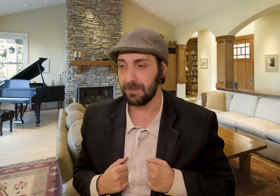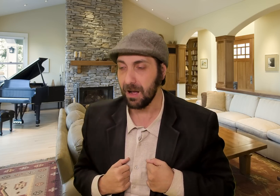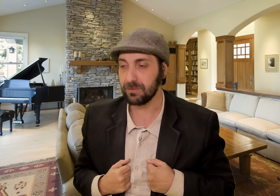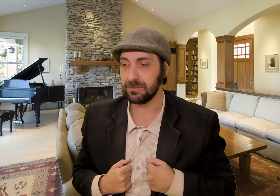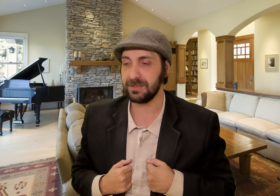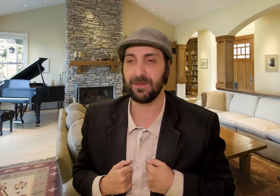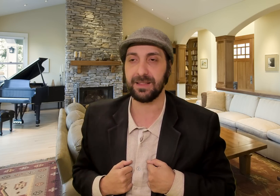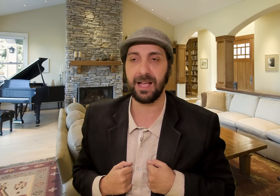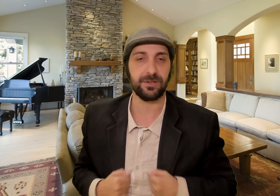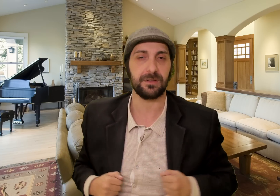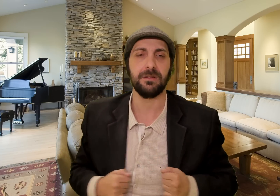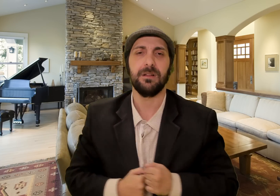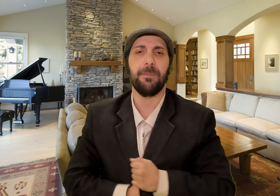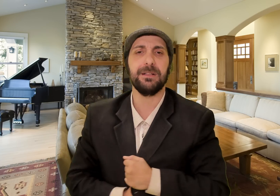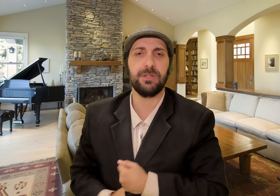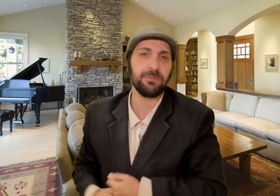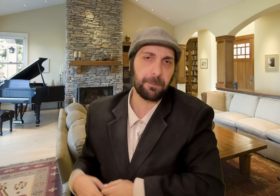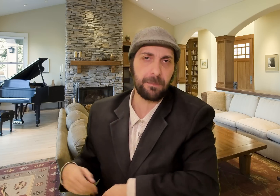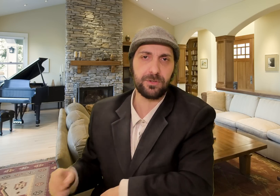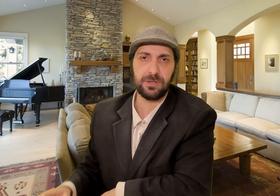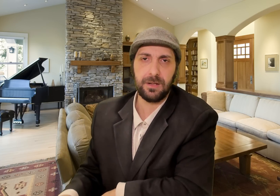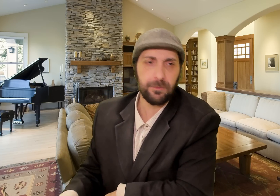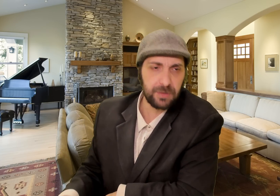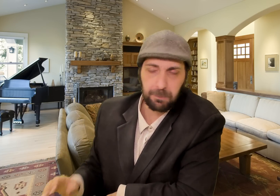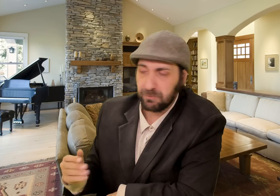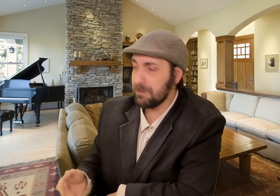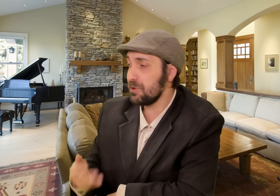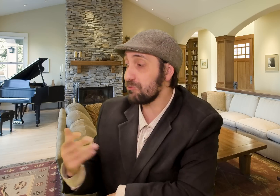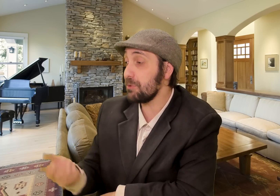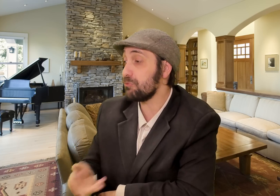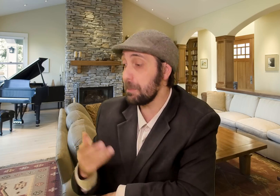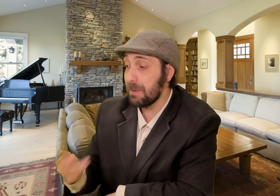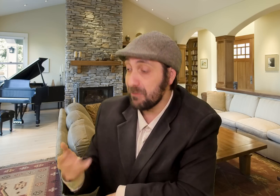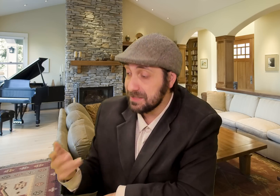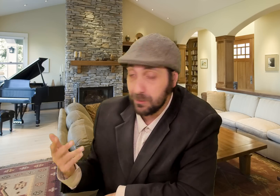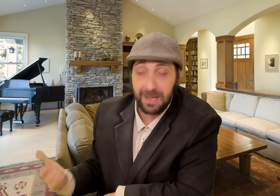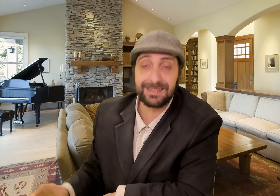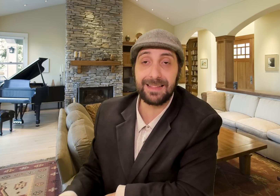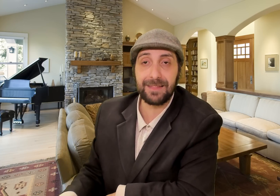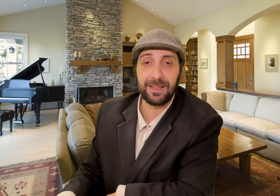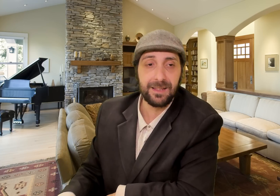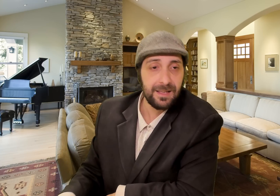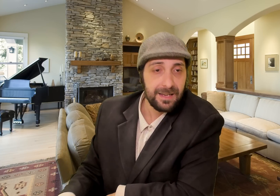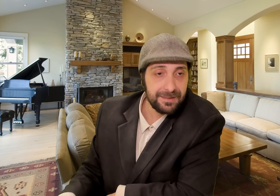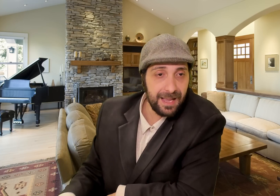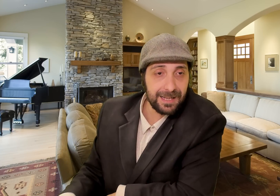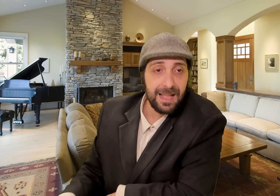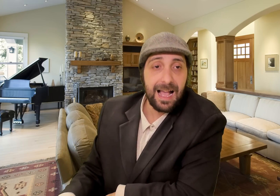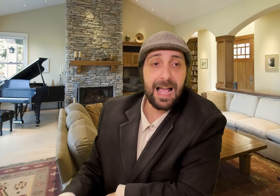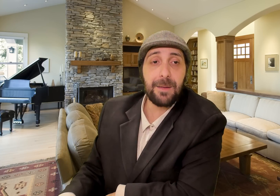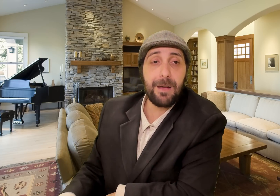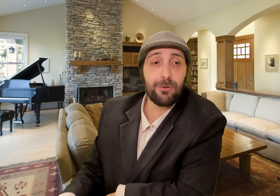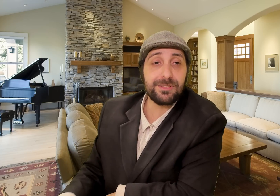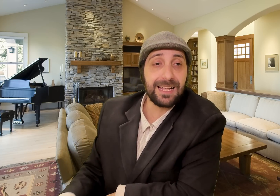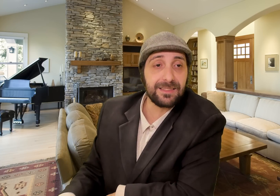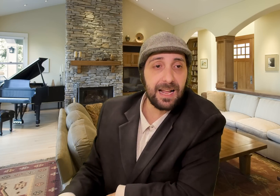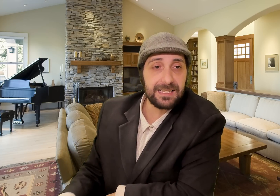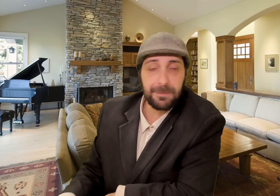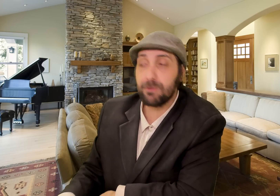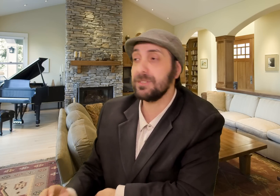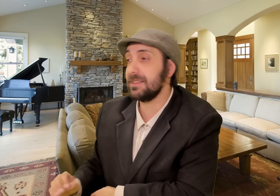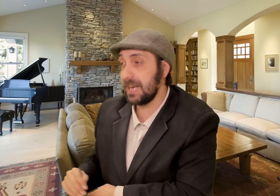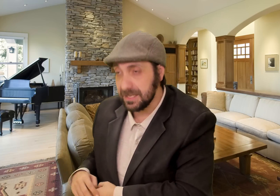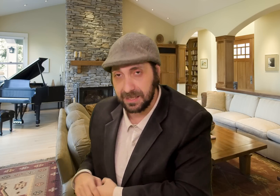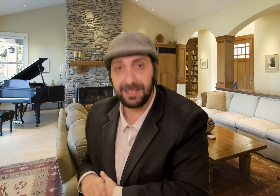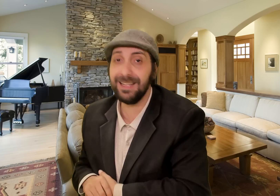Paulo Isso é verdade rapaz eu tenho tempo para mentir eu não tenho não tenho tempo para fazer quase nada ai Mauro se